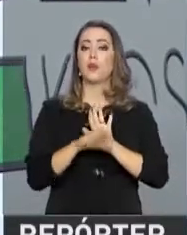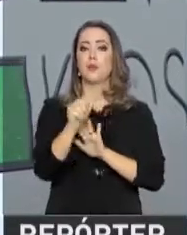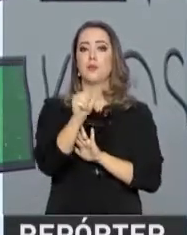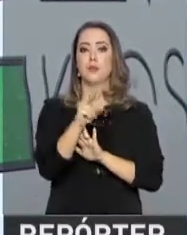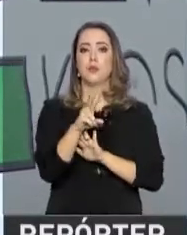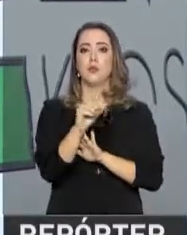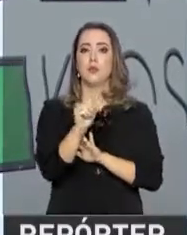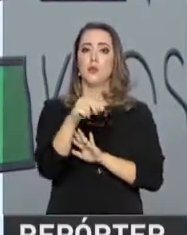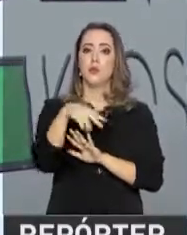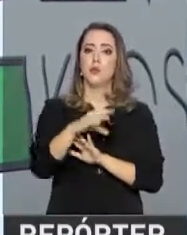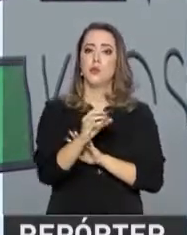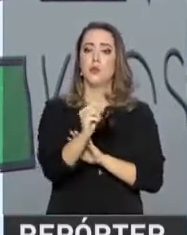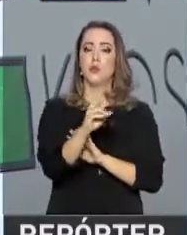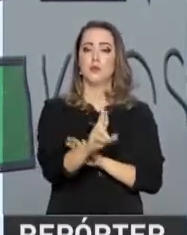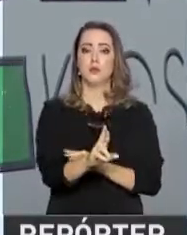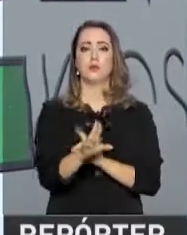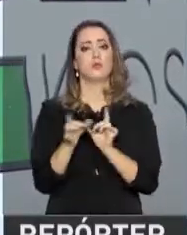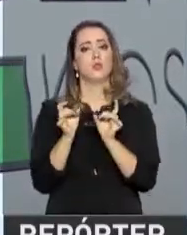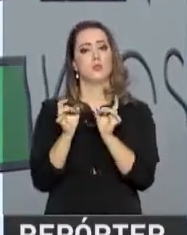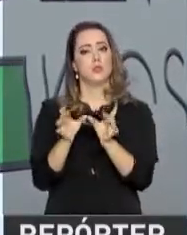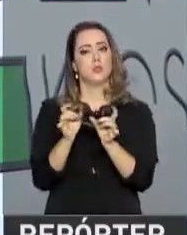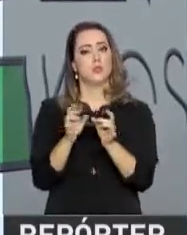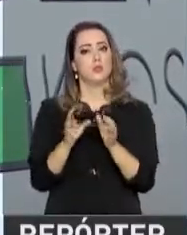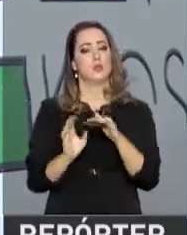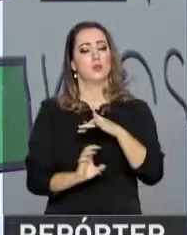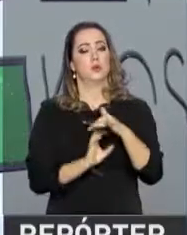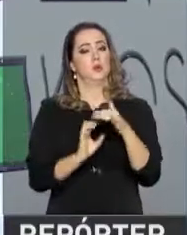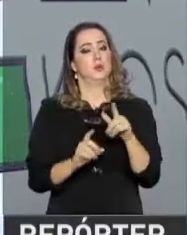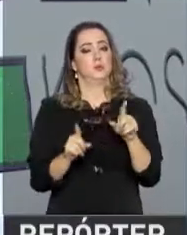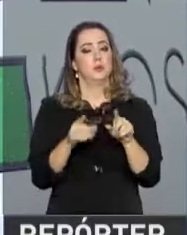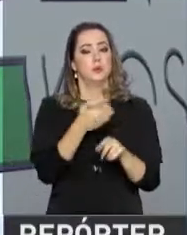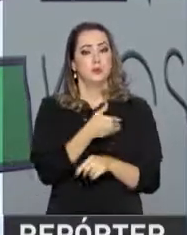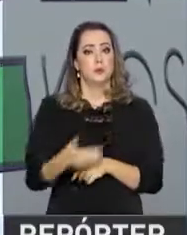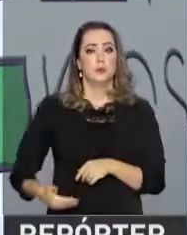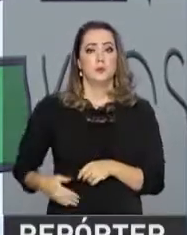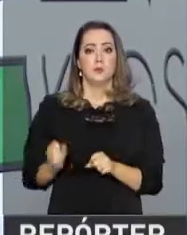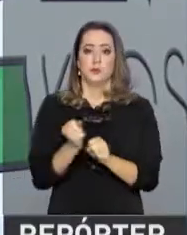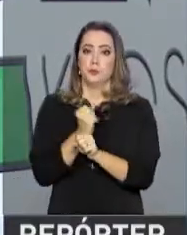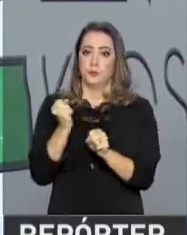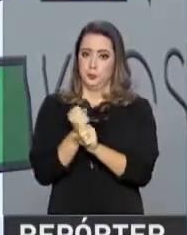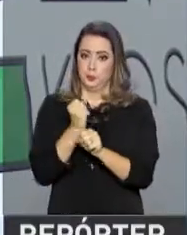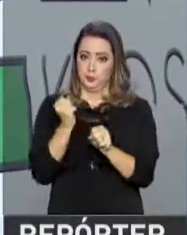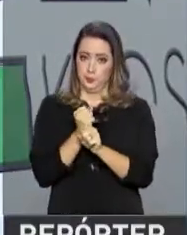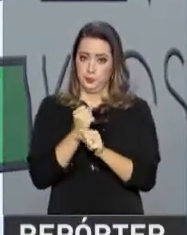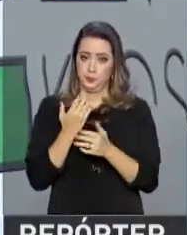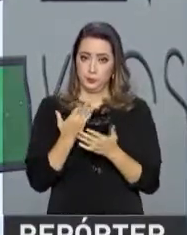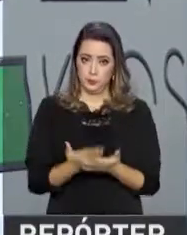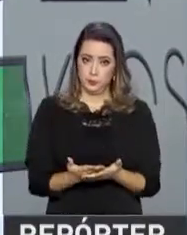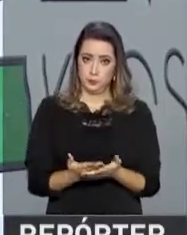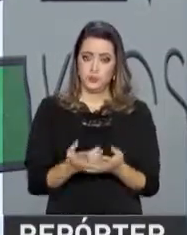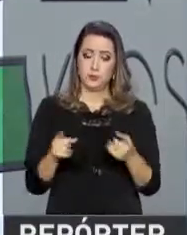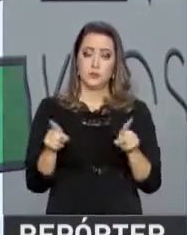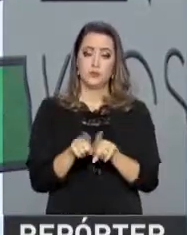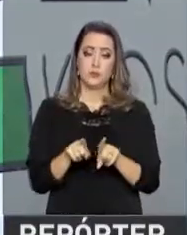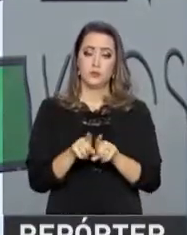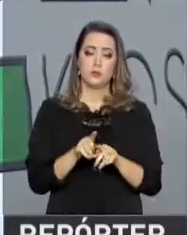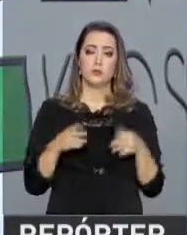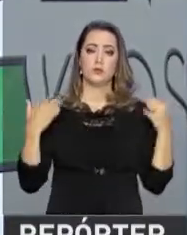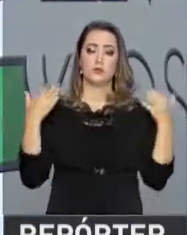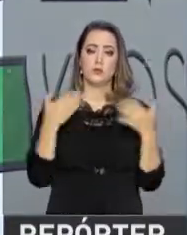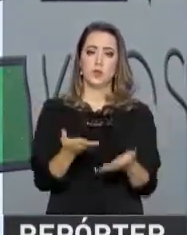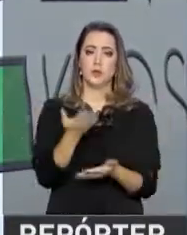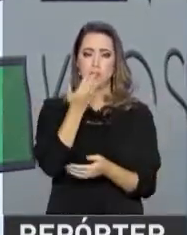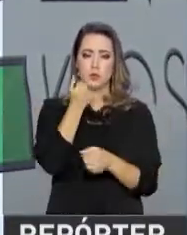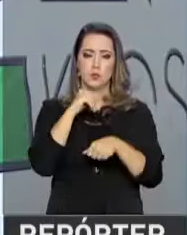de concessões e privatizações do governo federal com foco na infraestrutura esse é o tema também participa de um